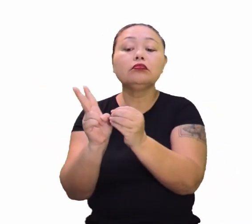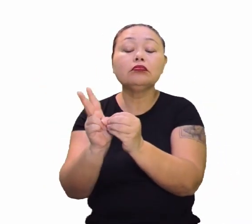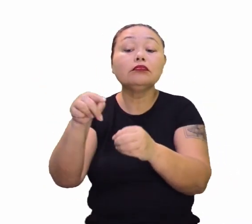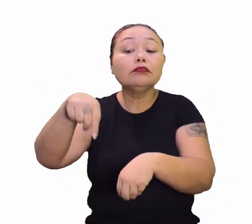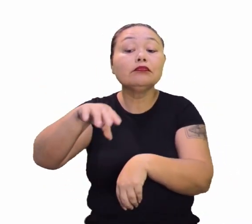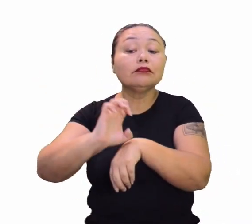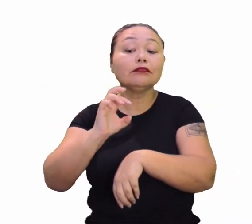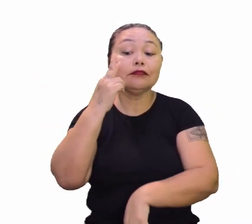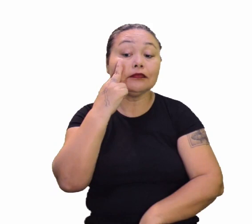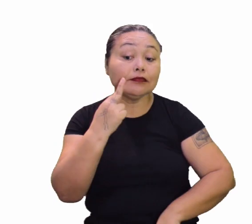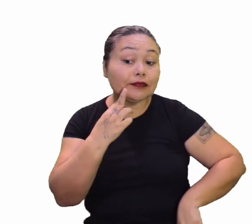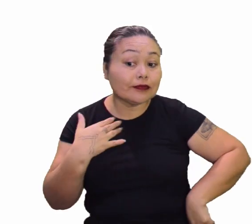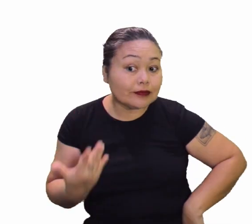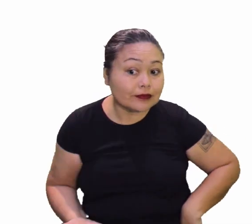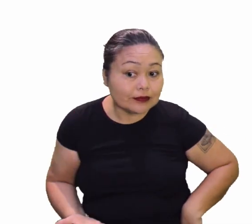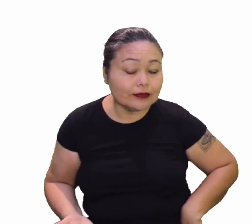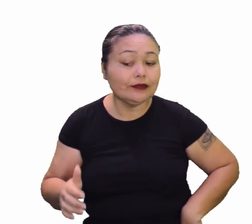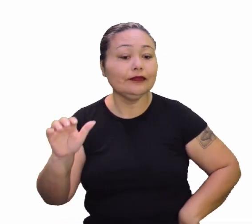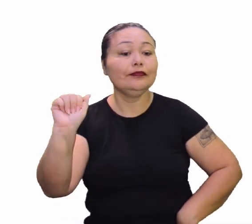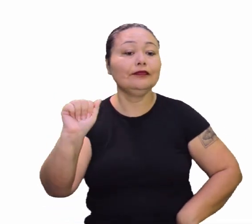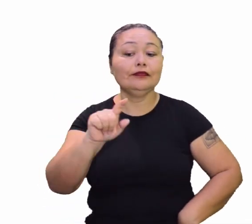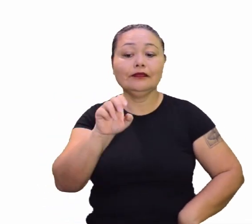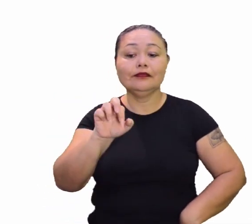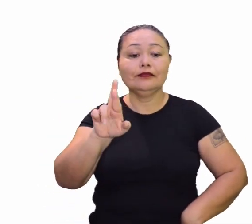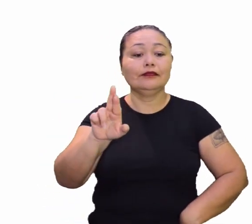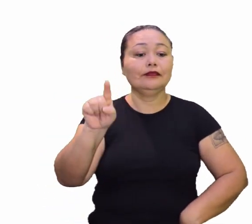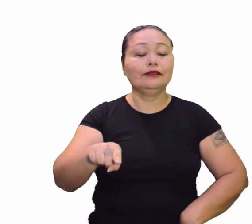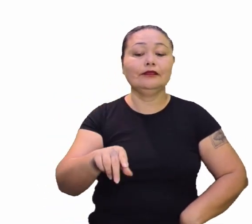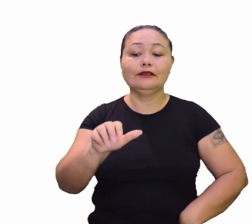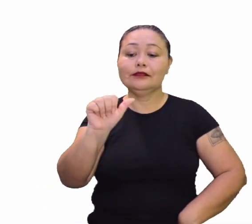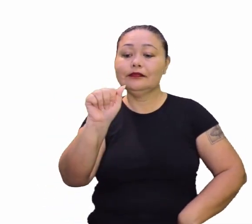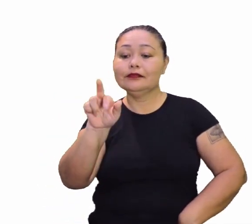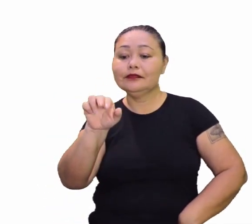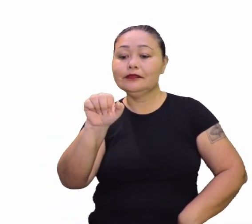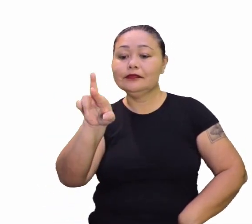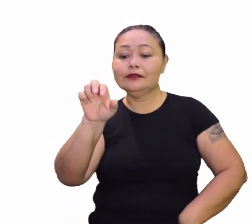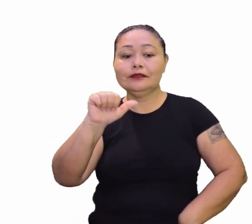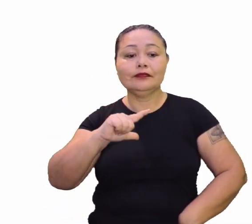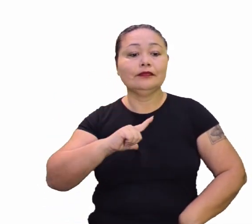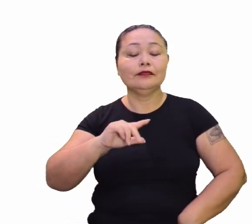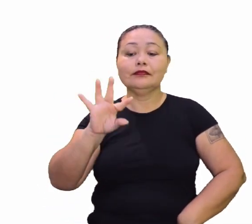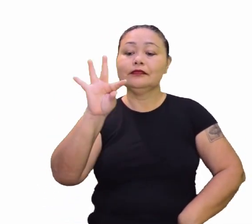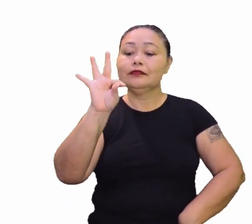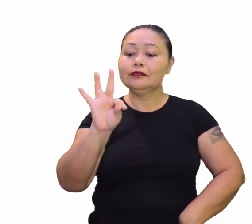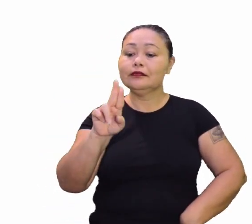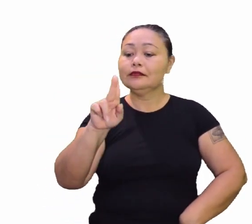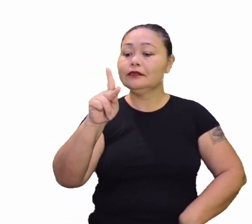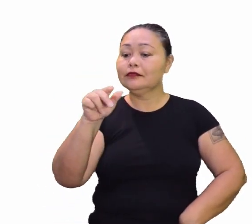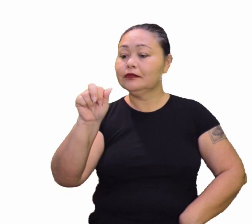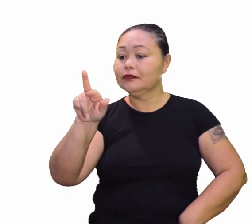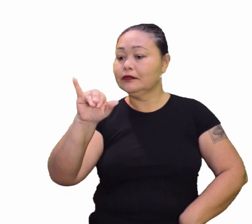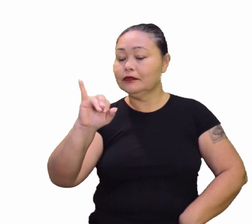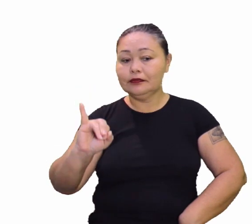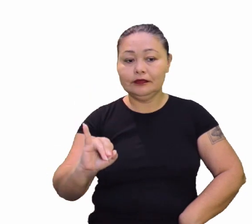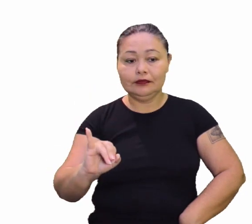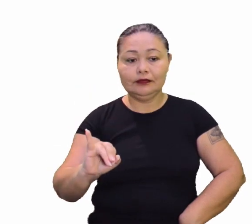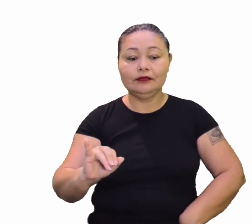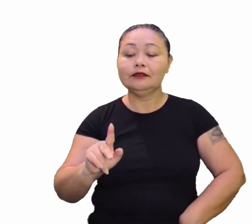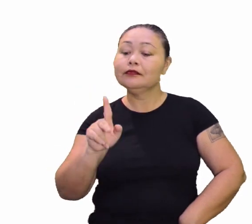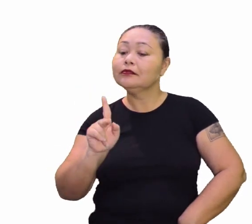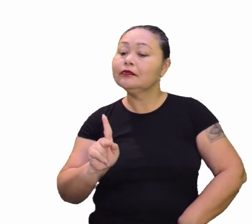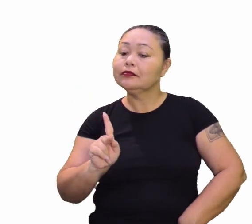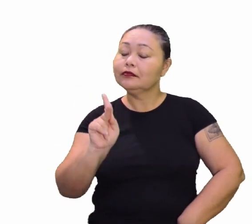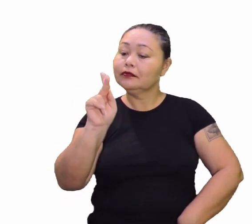indígena de Rondônia? A. Zoró. B. Araras. C.